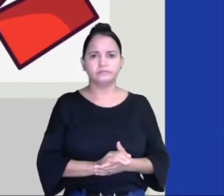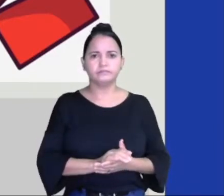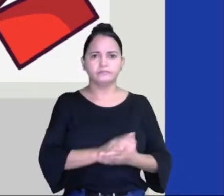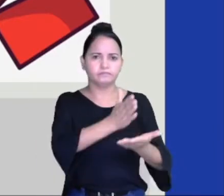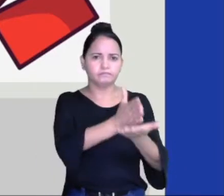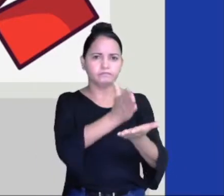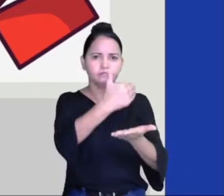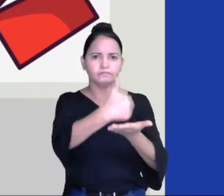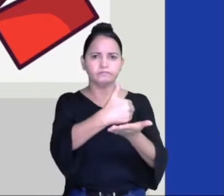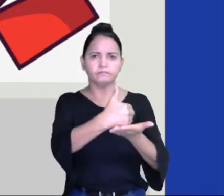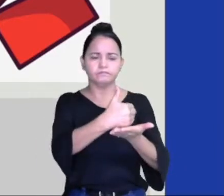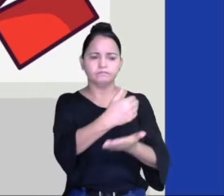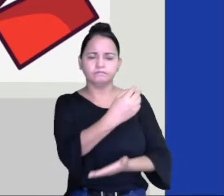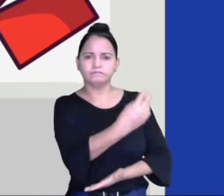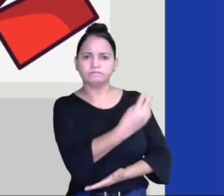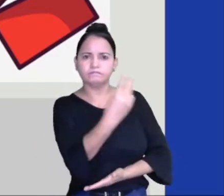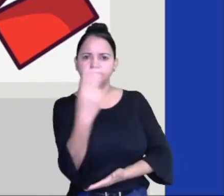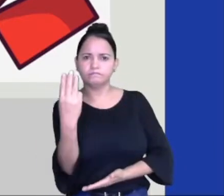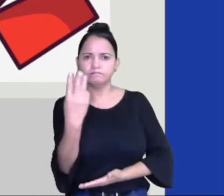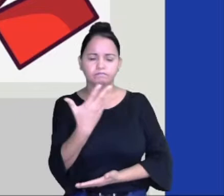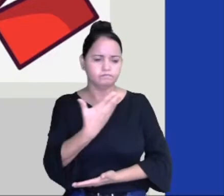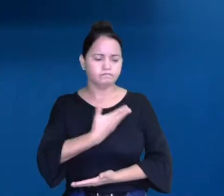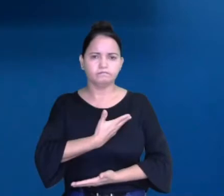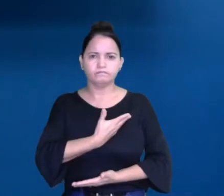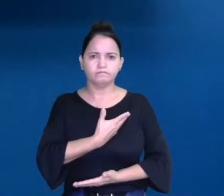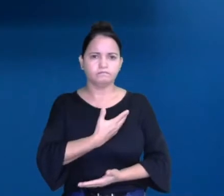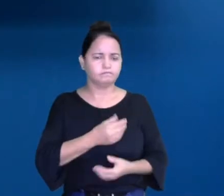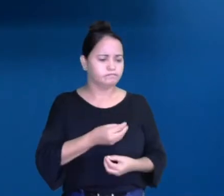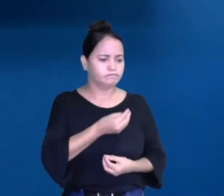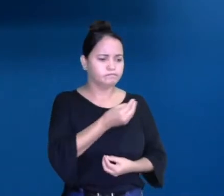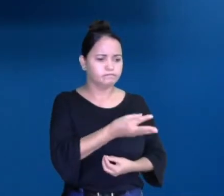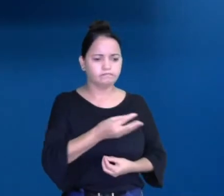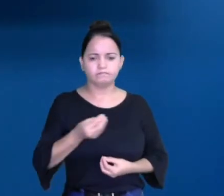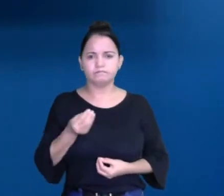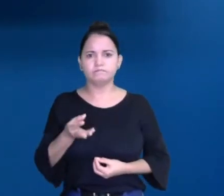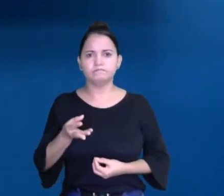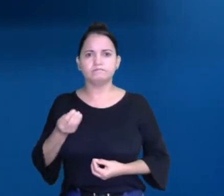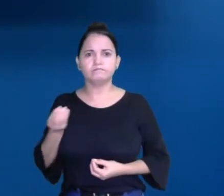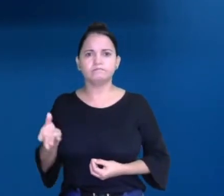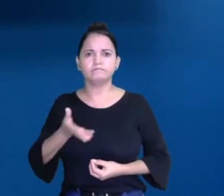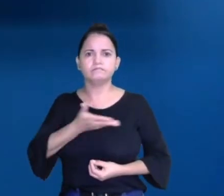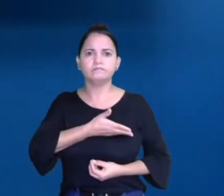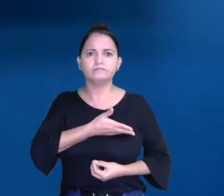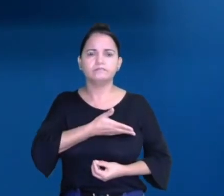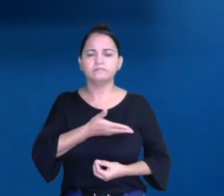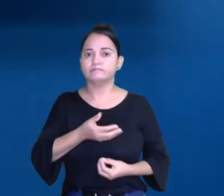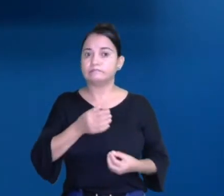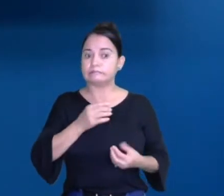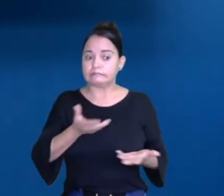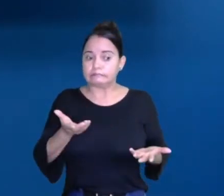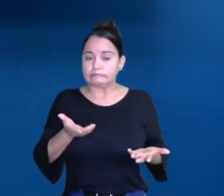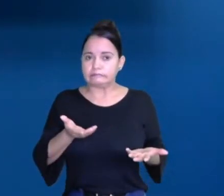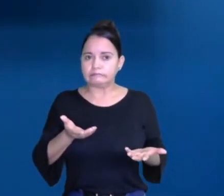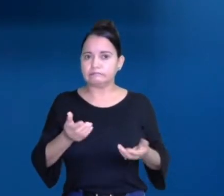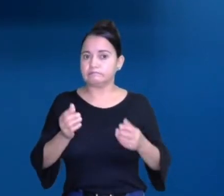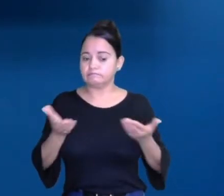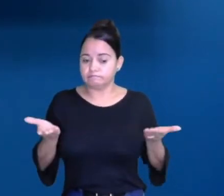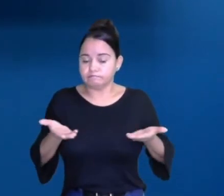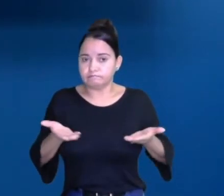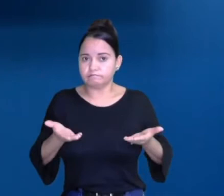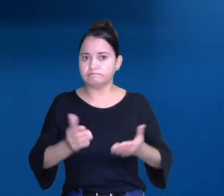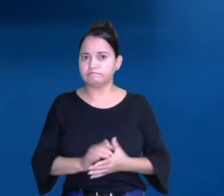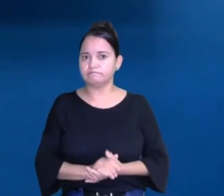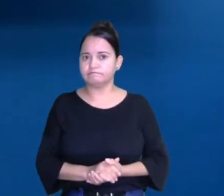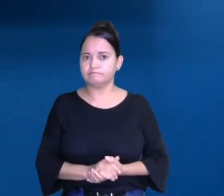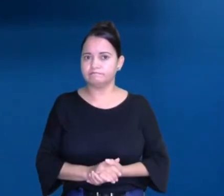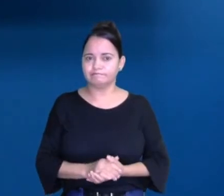Qual é a parte que ficará para cada um? Eita, professora, e agora? Eu estou sem a barra de chocolate aqui em casa,